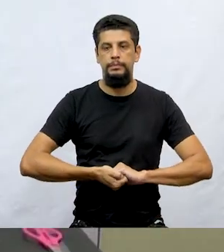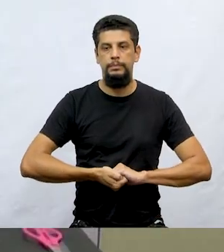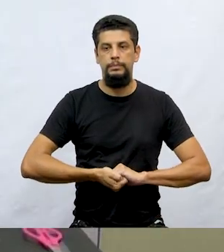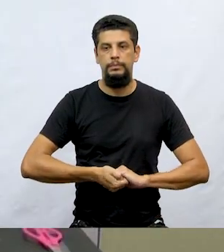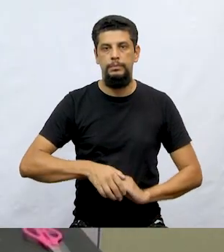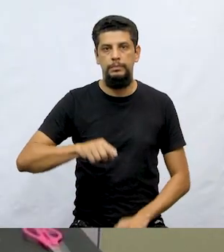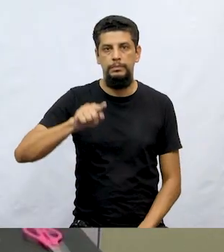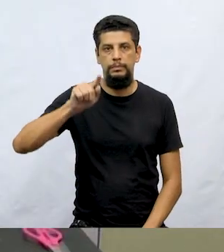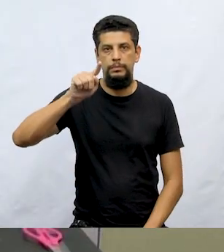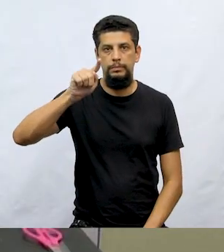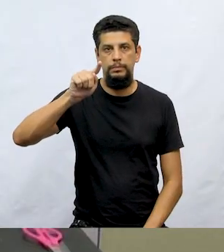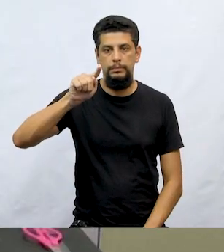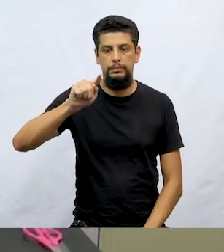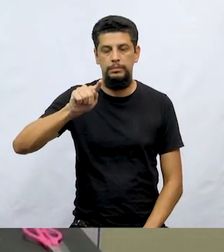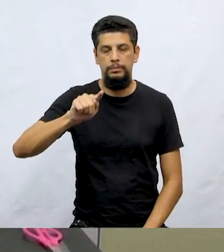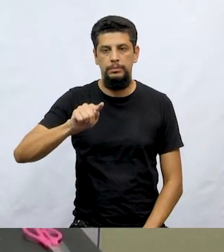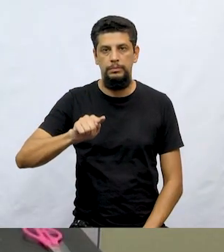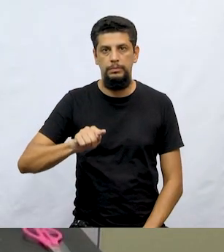Então, a gente faz assim.